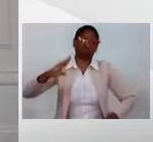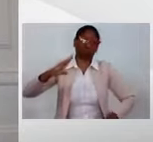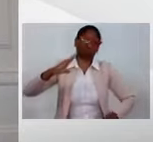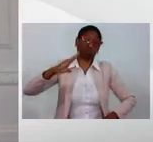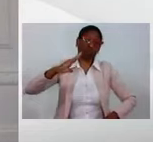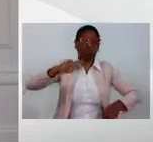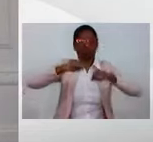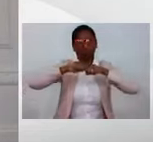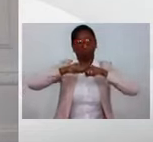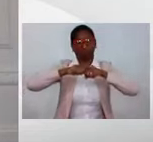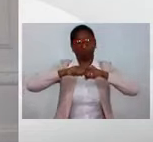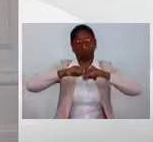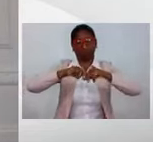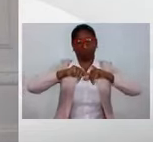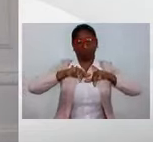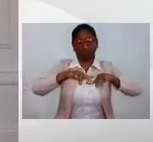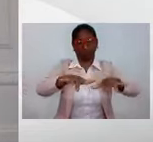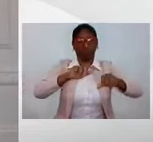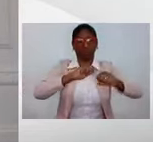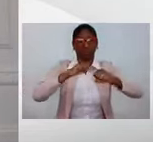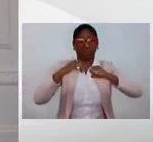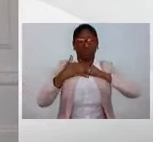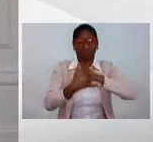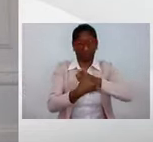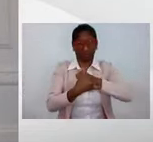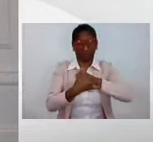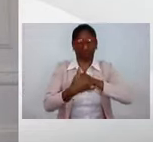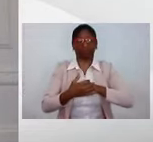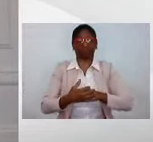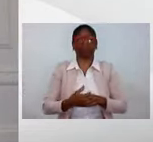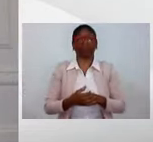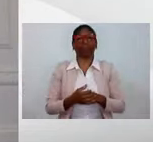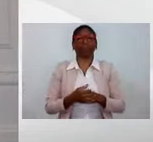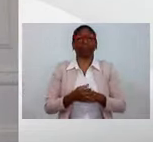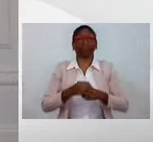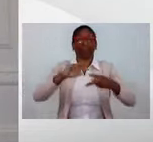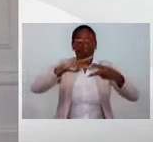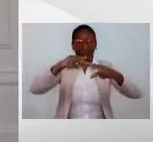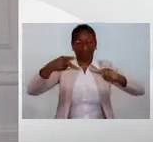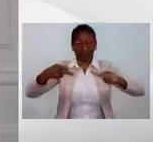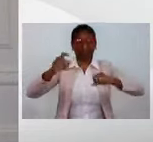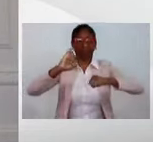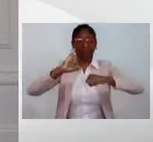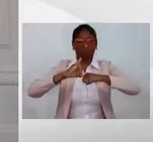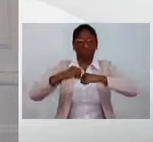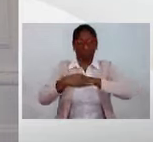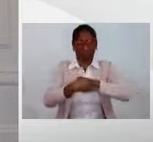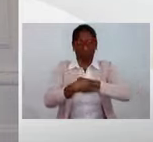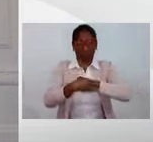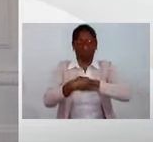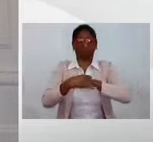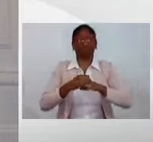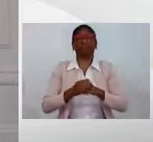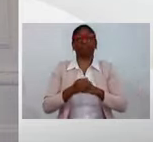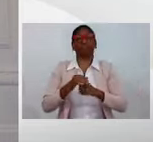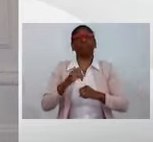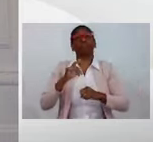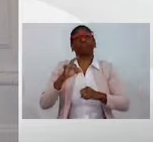gente observa do coronavírus em função da variante Ômicron. Mesmo que a ocupação de